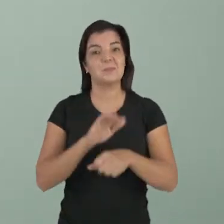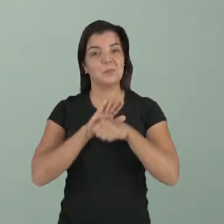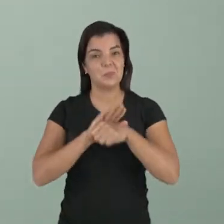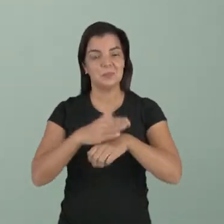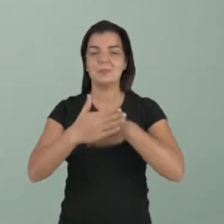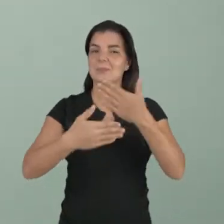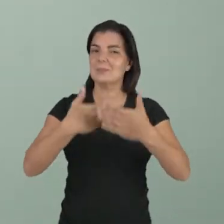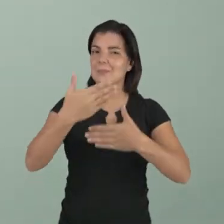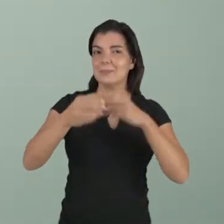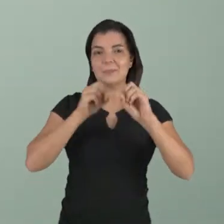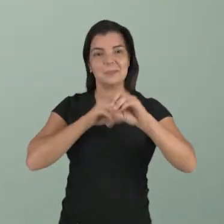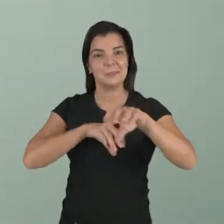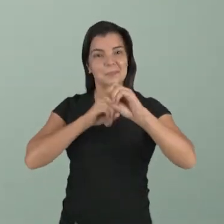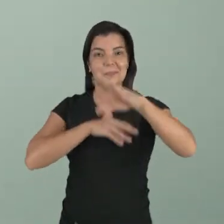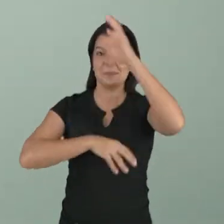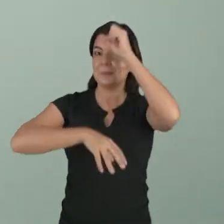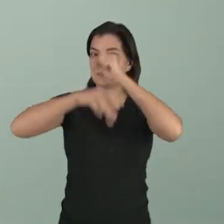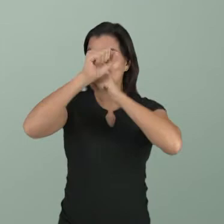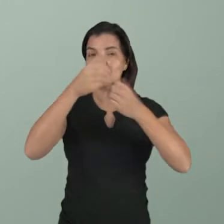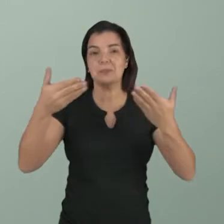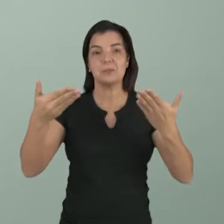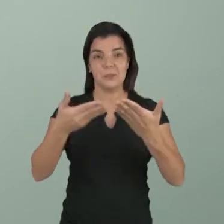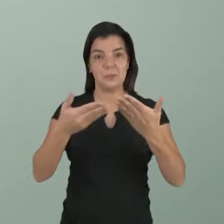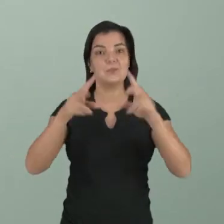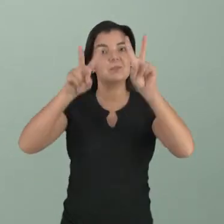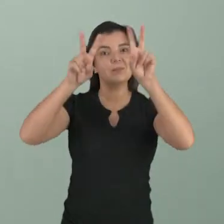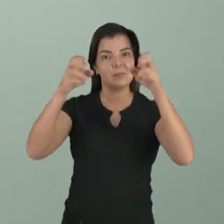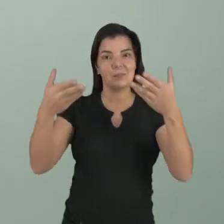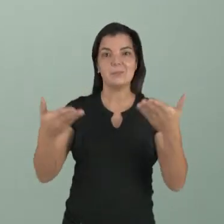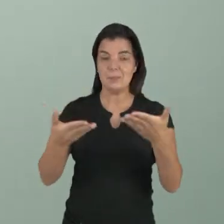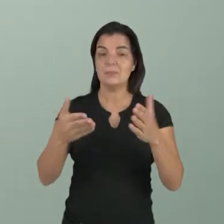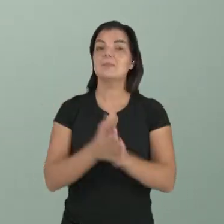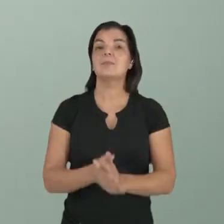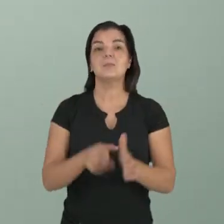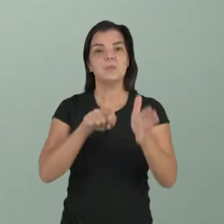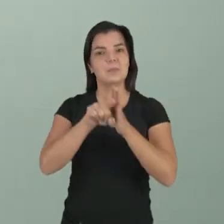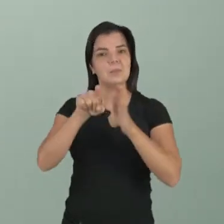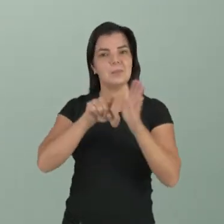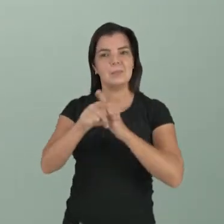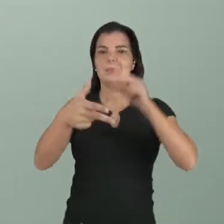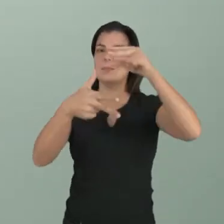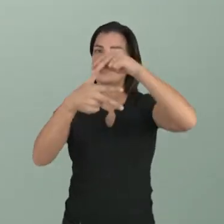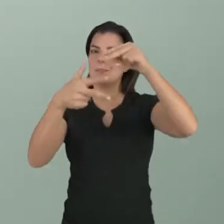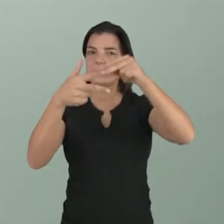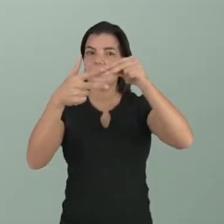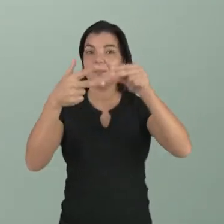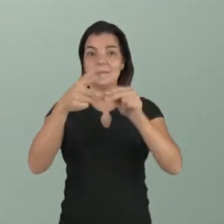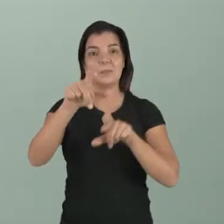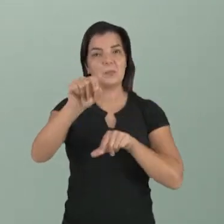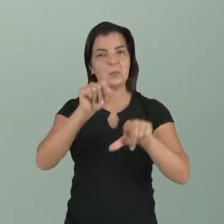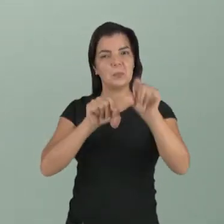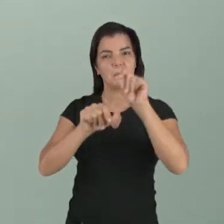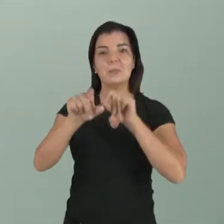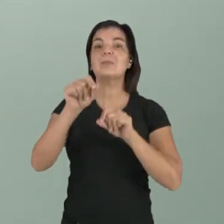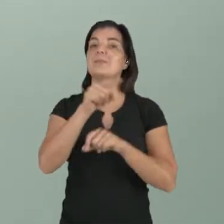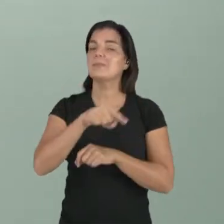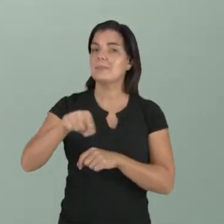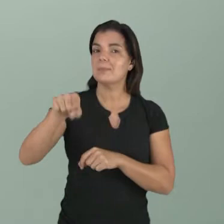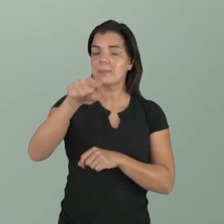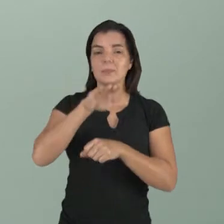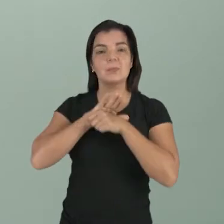nesse processo ensino-aprendizagem. Hoje eu trouxe para vocês questões do Enem. Eu selecionei algumas questões do Enem